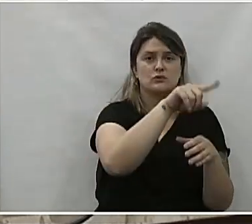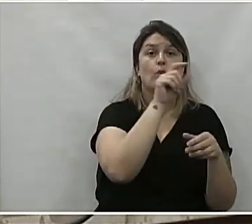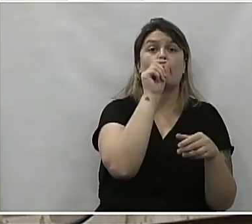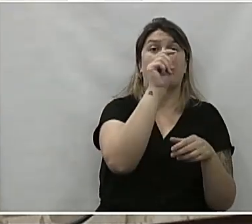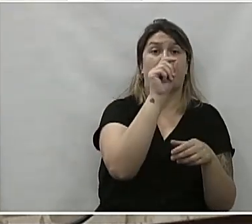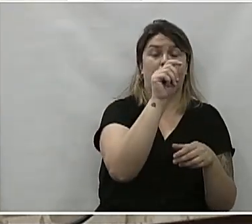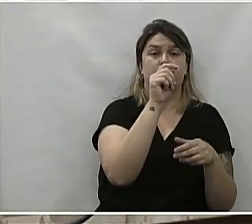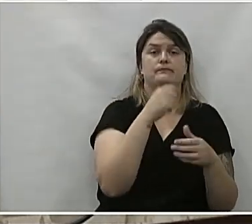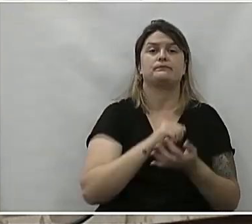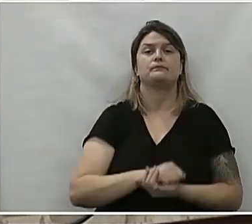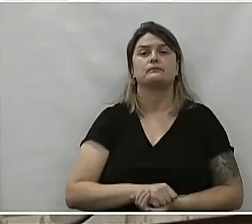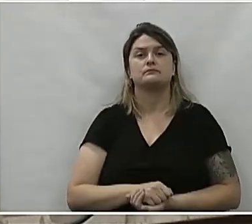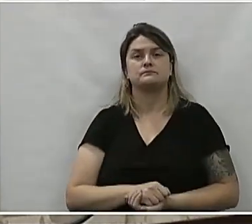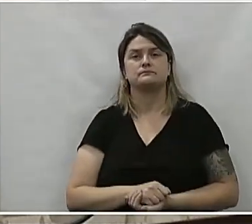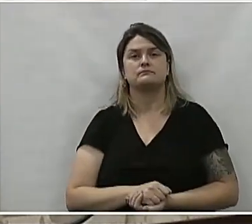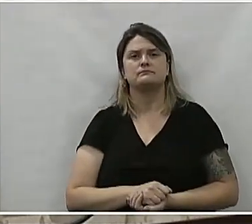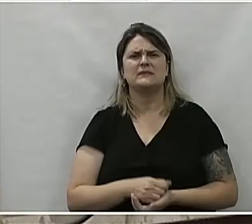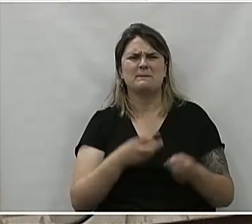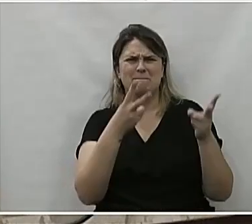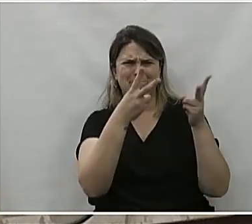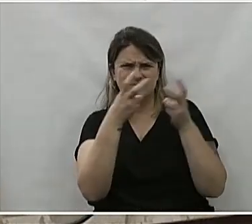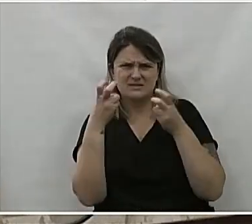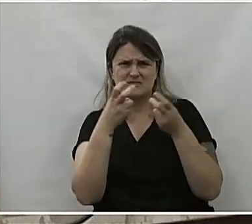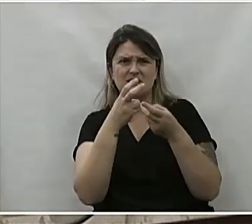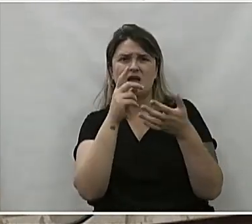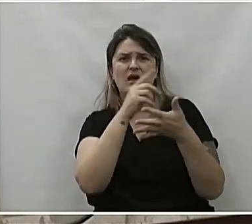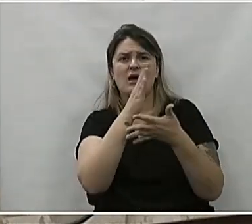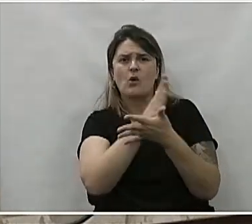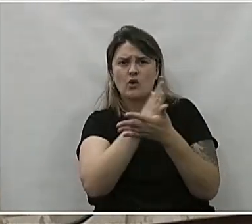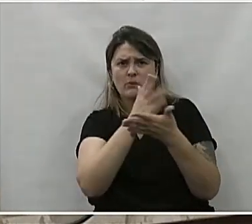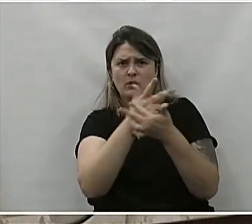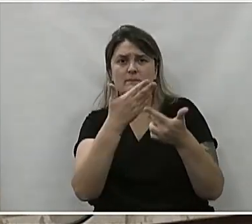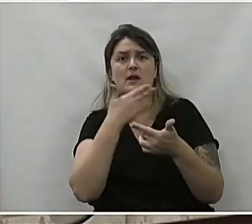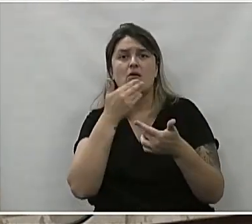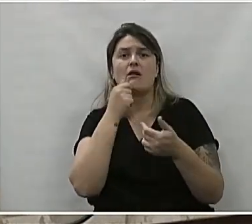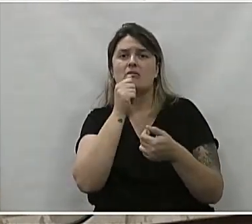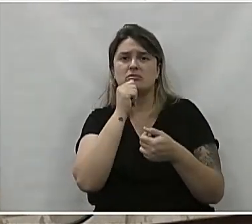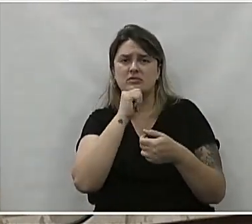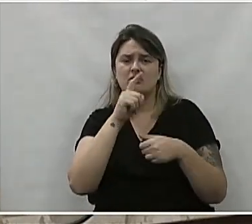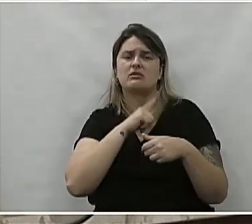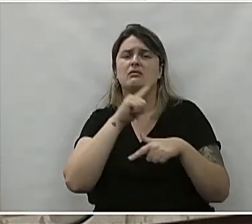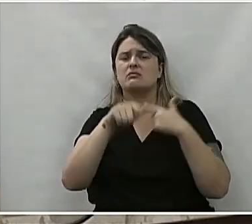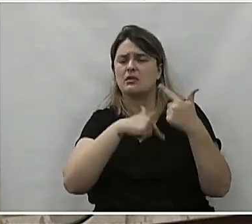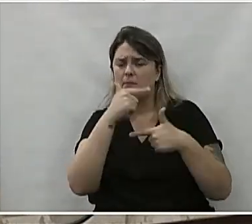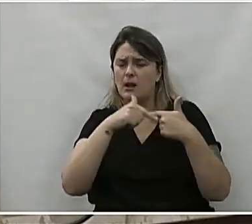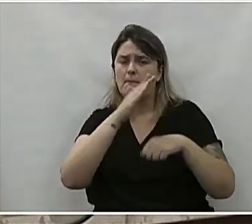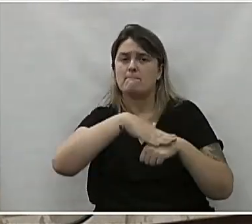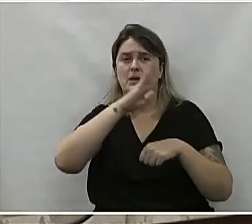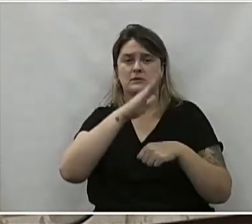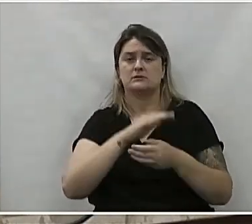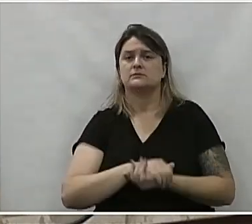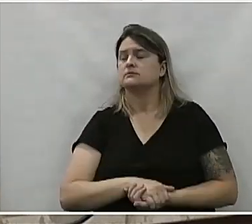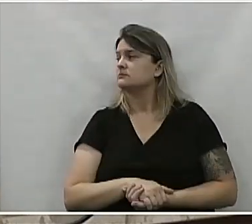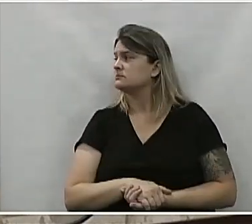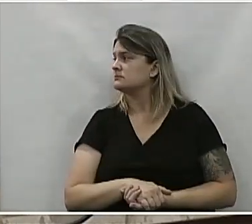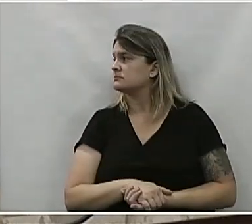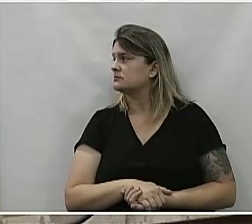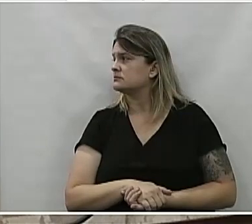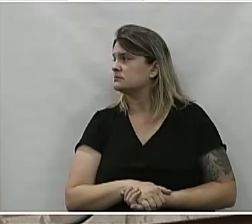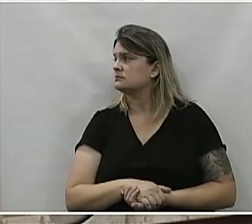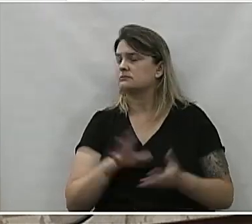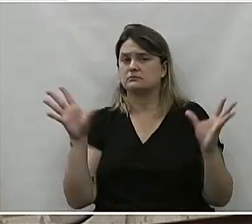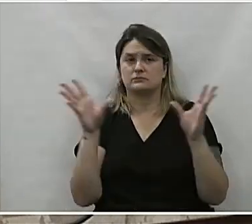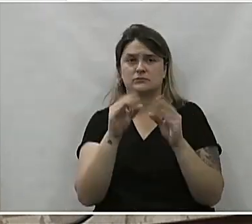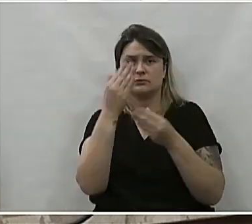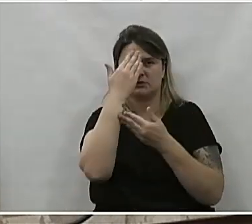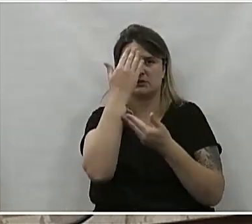Então colocar A gente vê que algumas coisas Melhoraram Mas há muito ainda a fazer Muito E seria isso